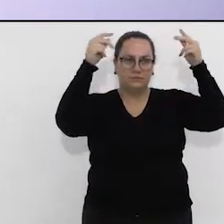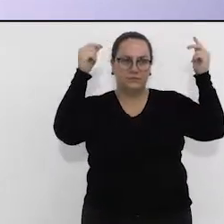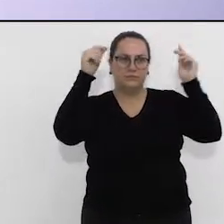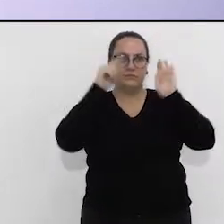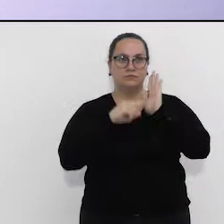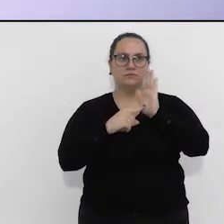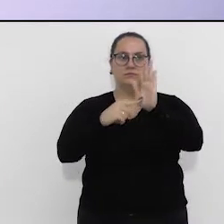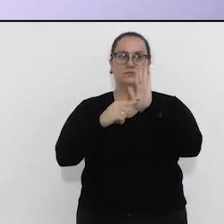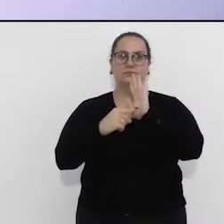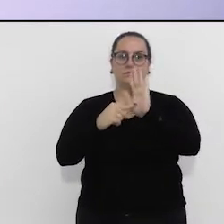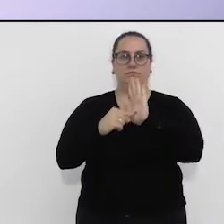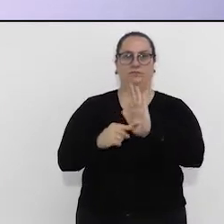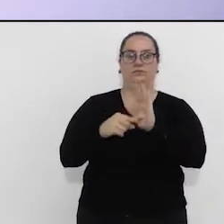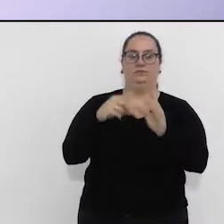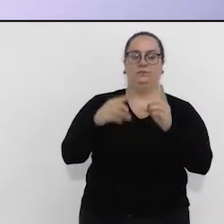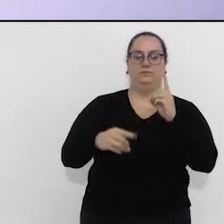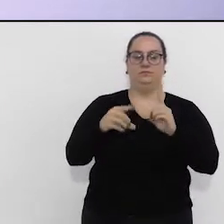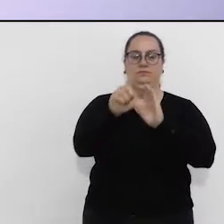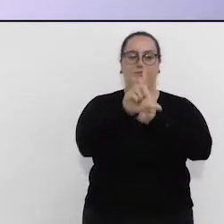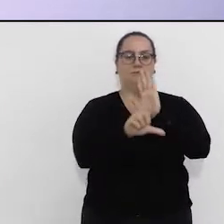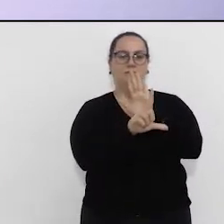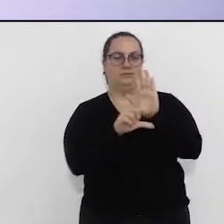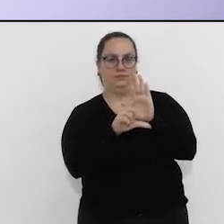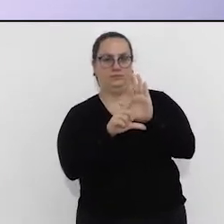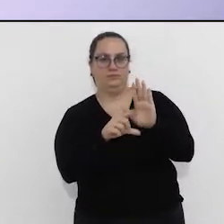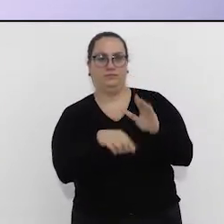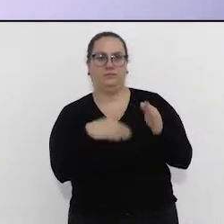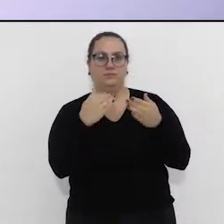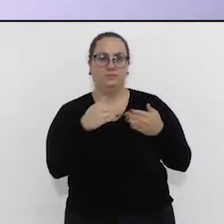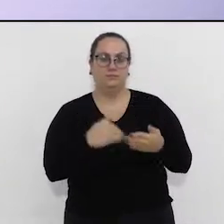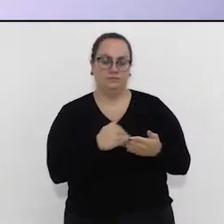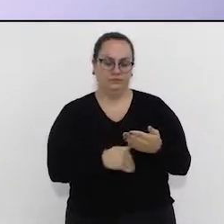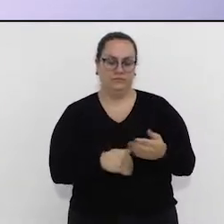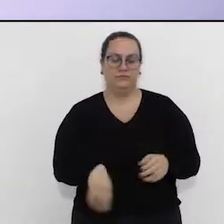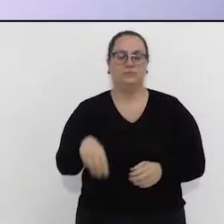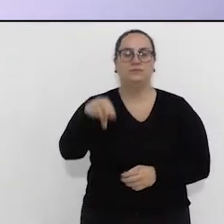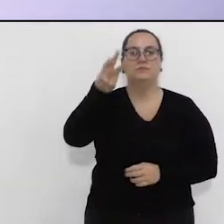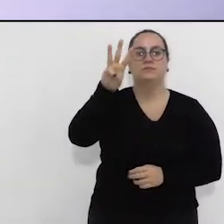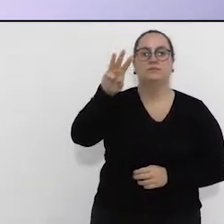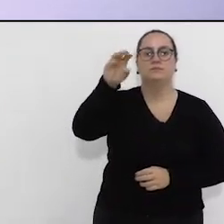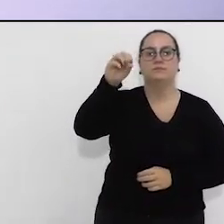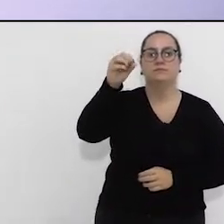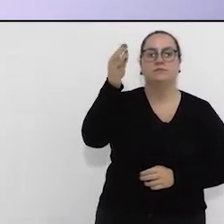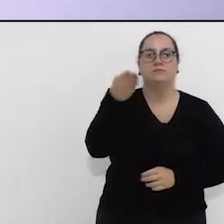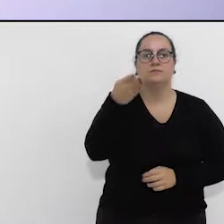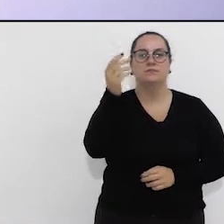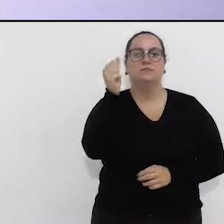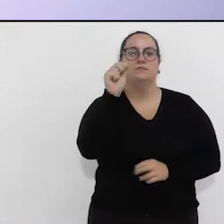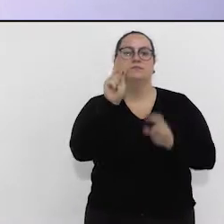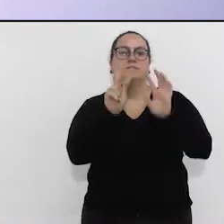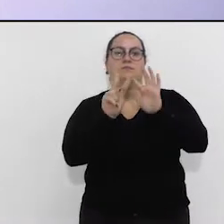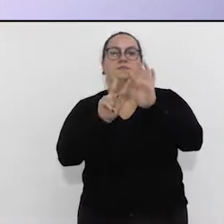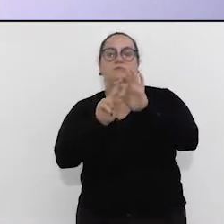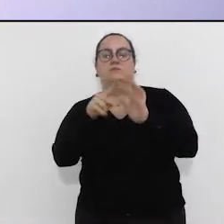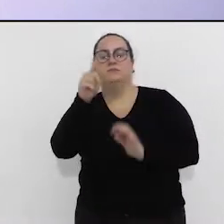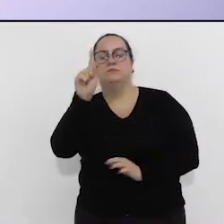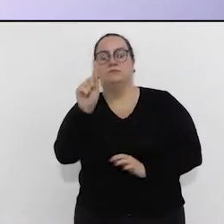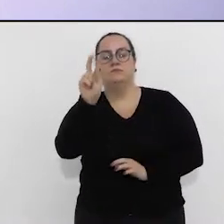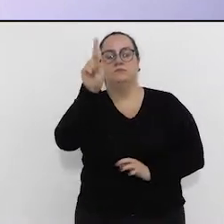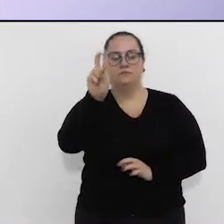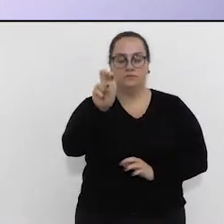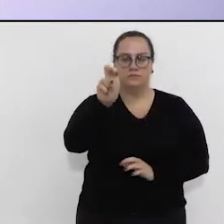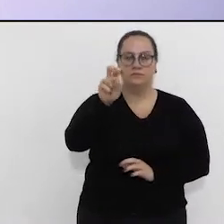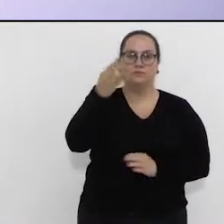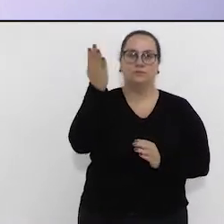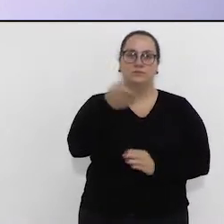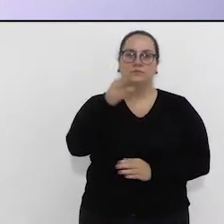representantes e enviadas à justiça eleitoral o candidato terá 30 minutos divididos em dois blocos de 15 minutos